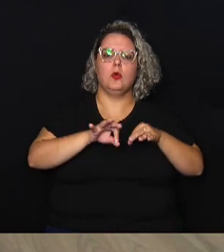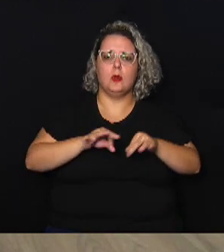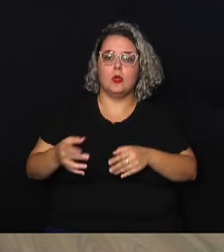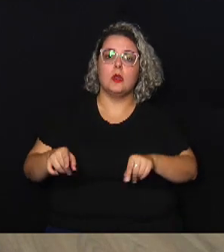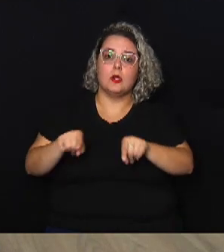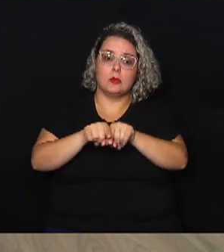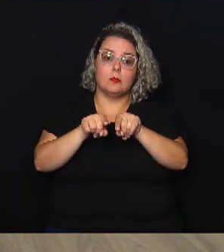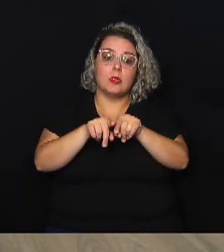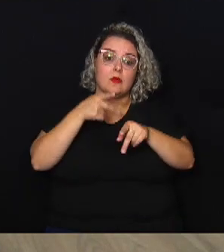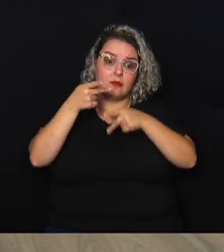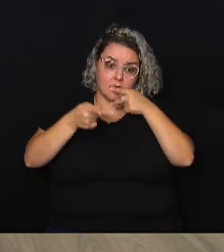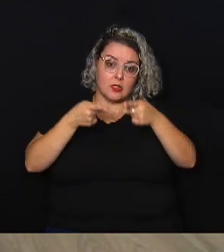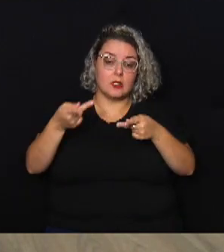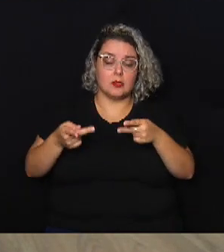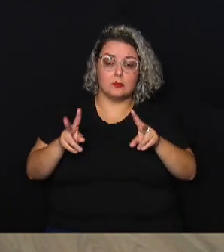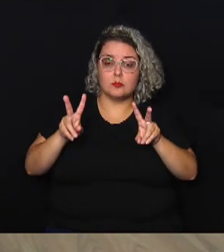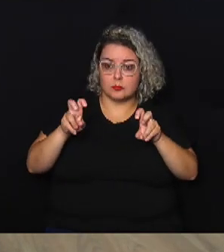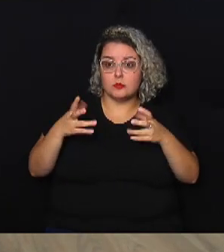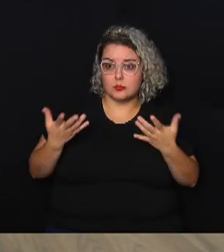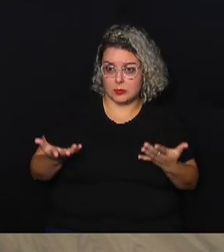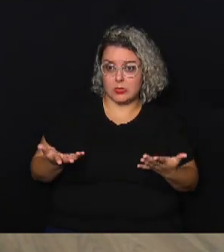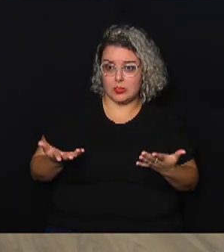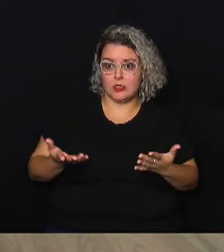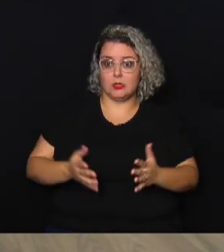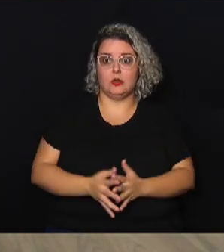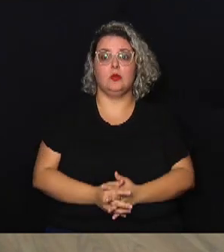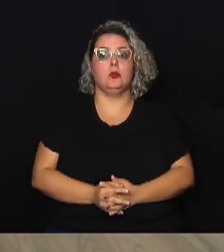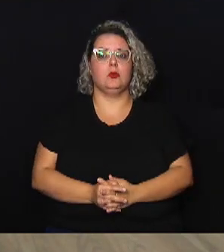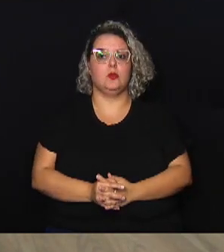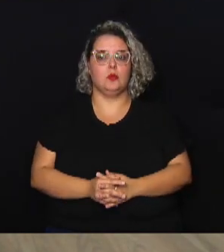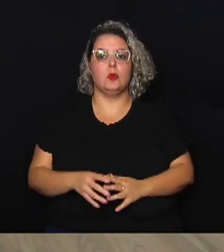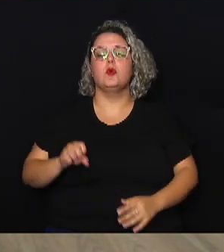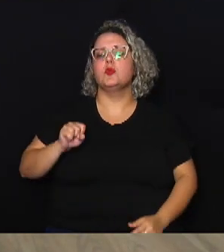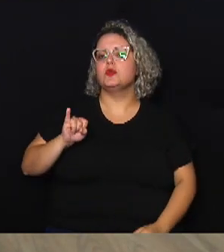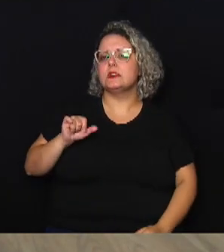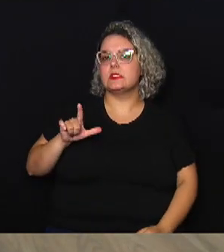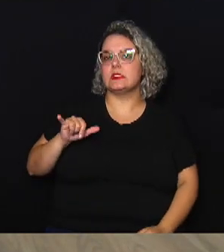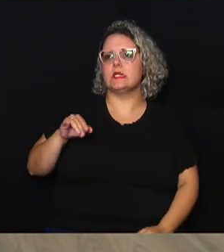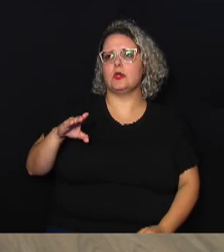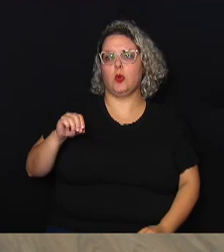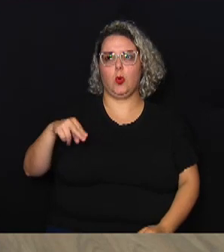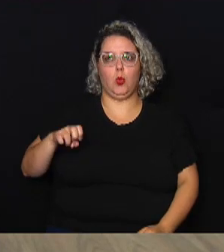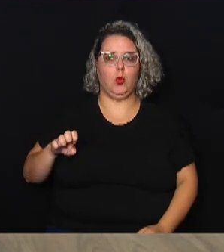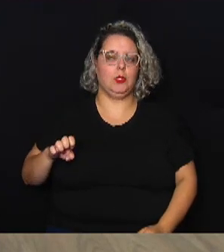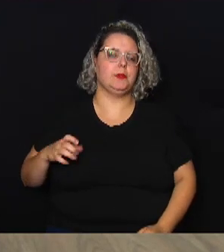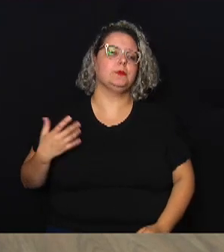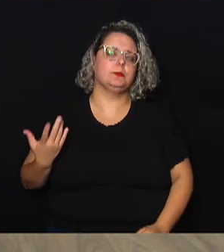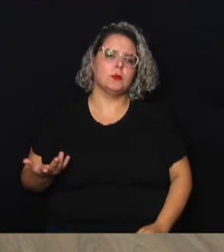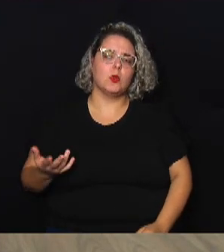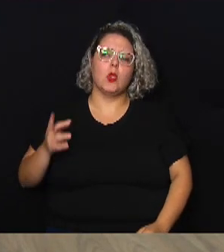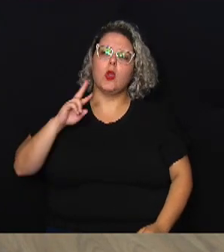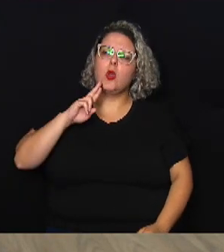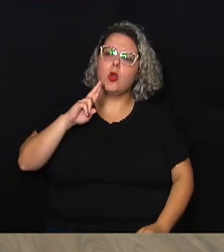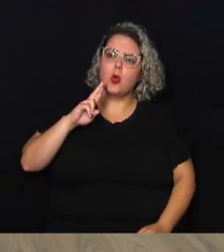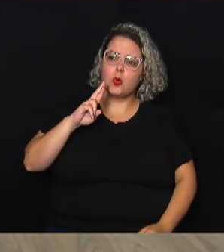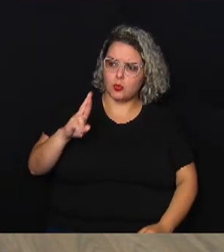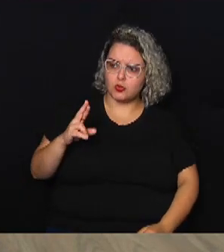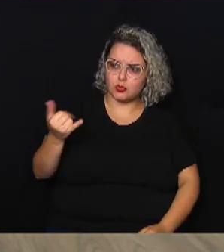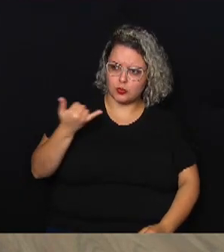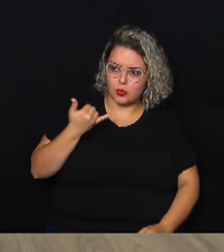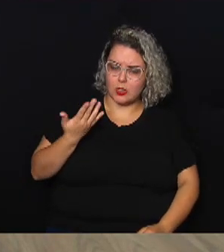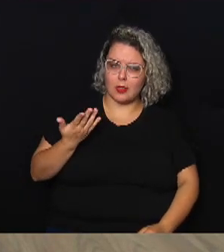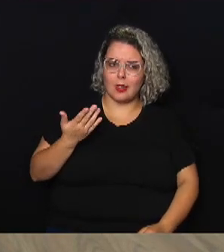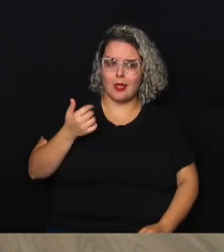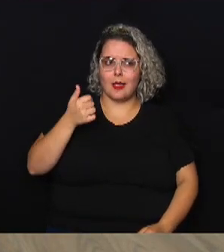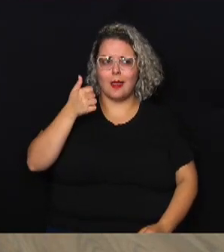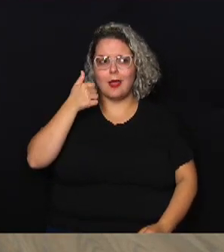abordou mais ou menos esse assunto sobre o silicone, o implante, o senhor me disse que a mulher às vezes